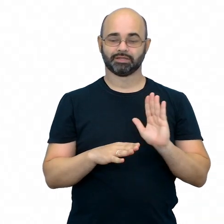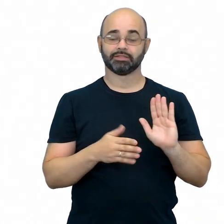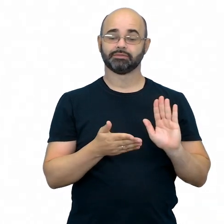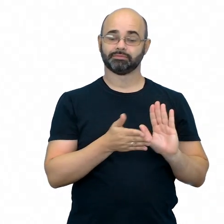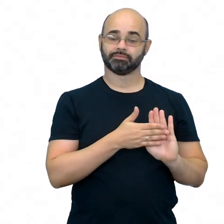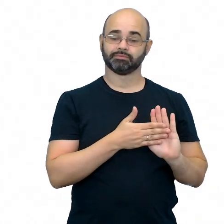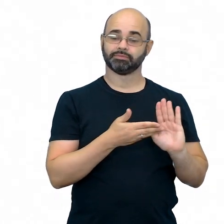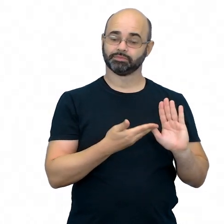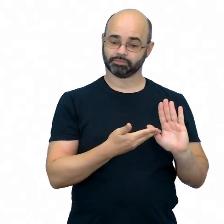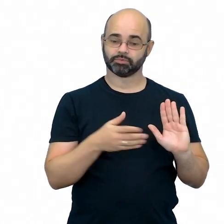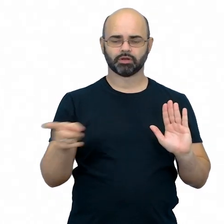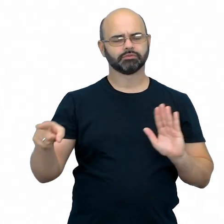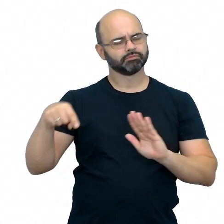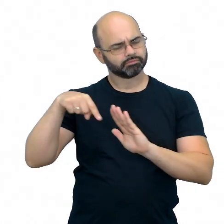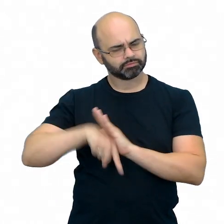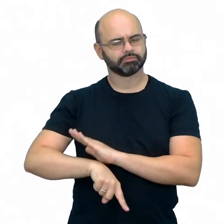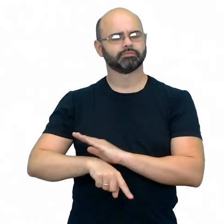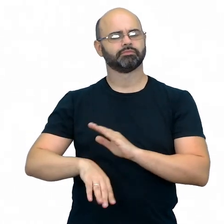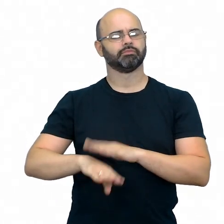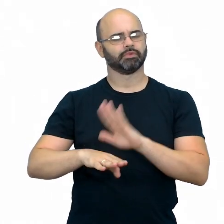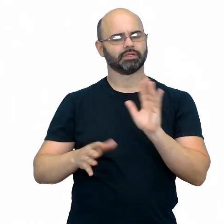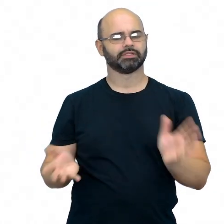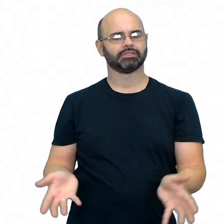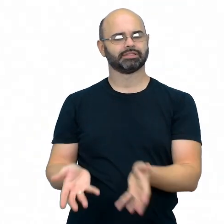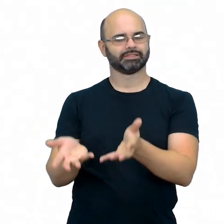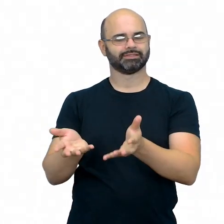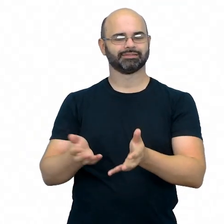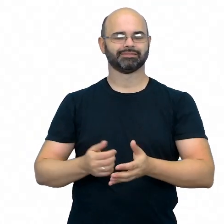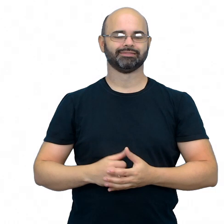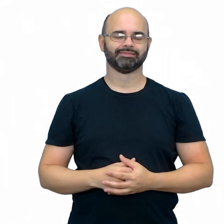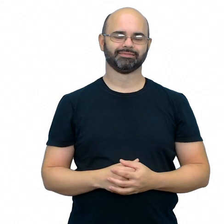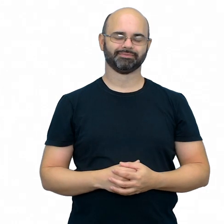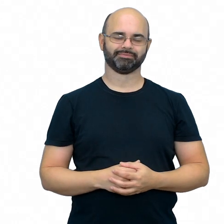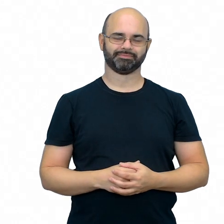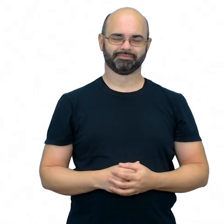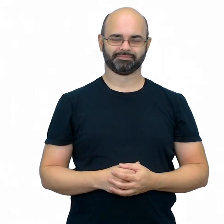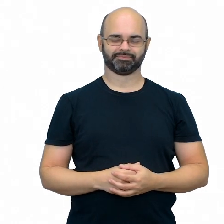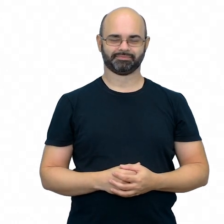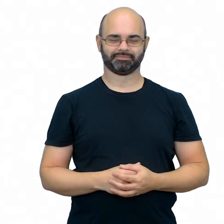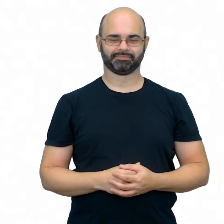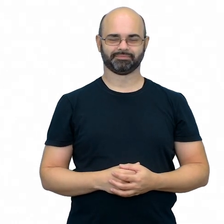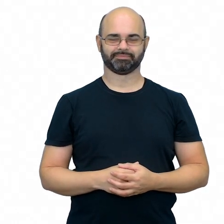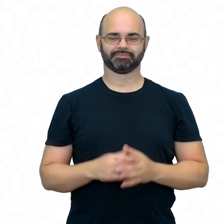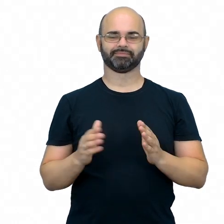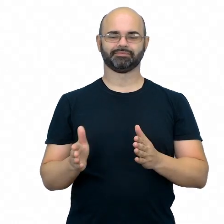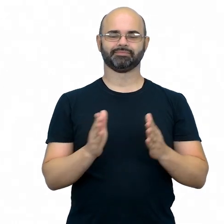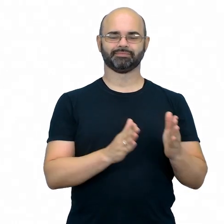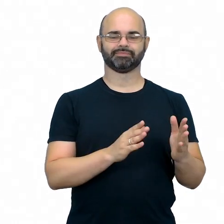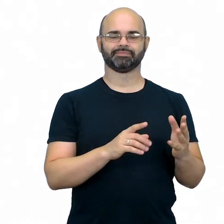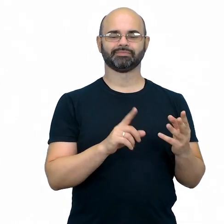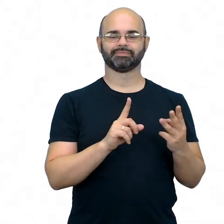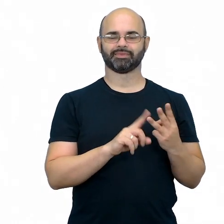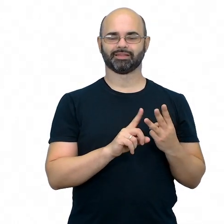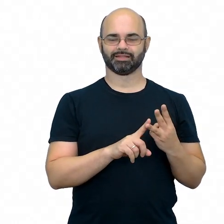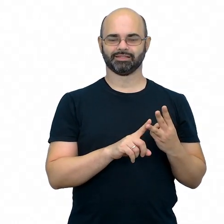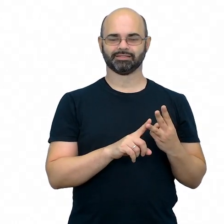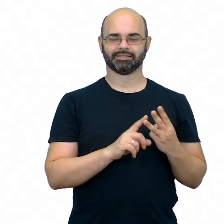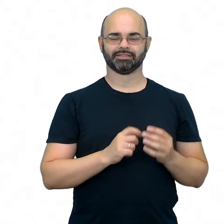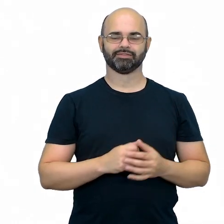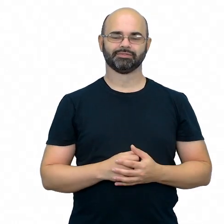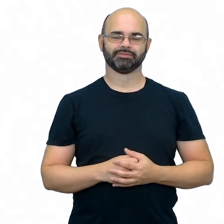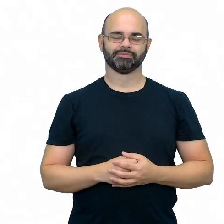da aprendizagem baseada em projetos. Terceiro momento é fornecer as considerações e as intervenções pontuais